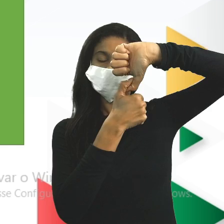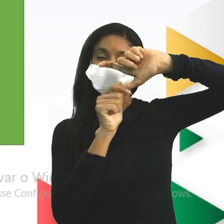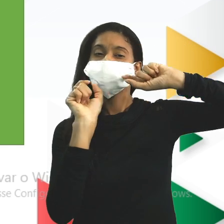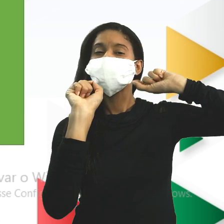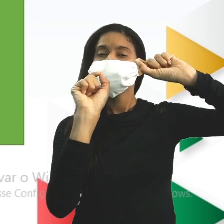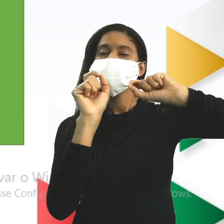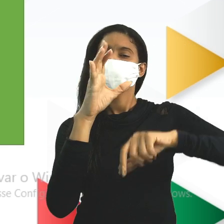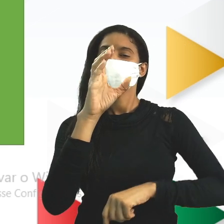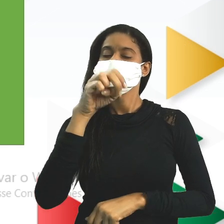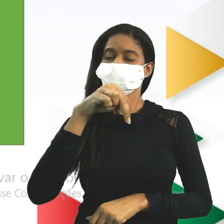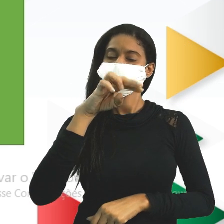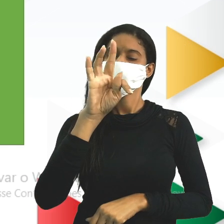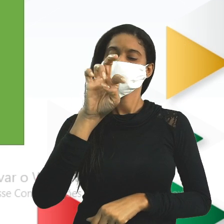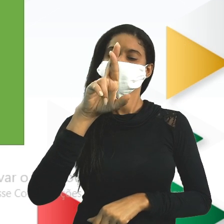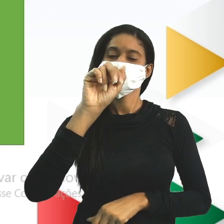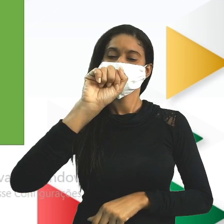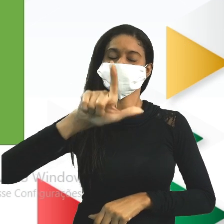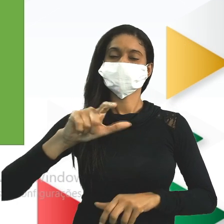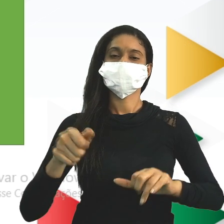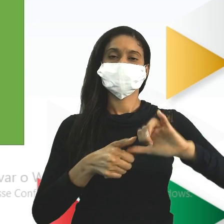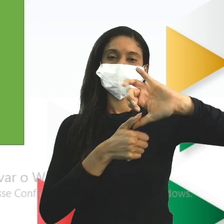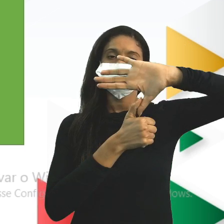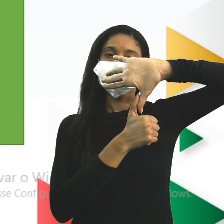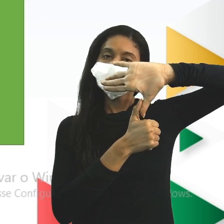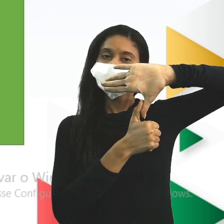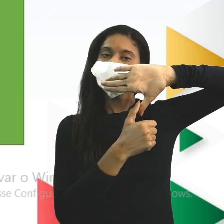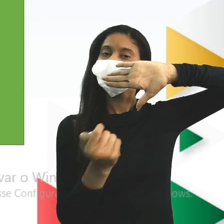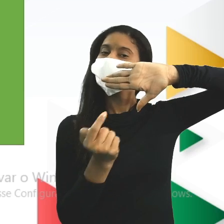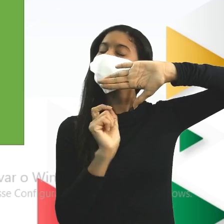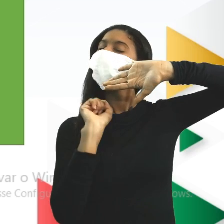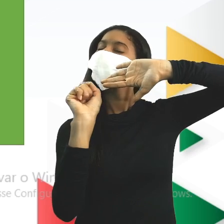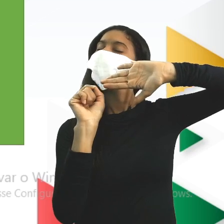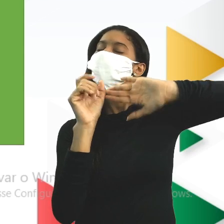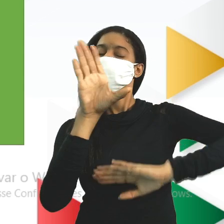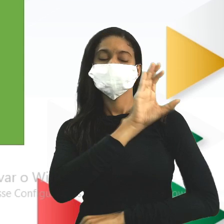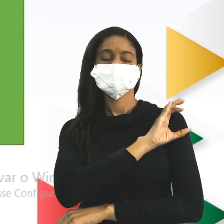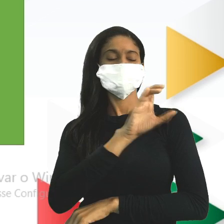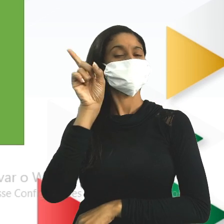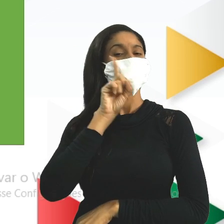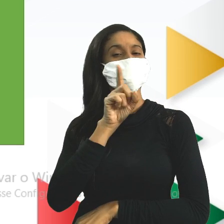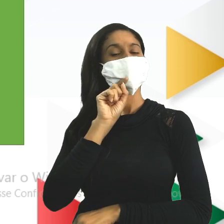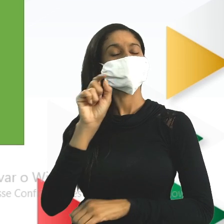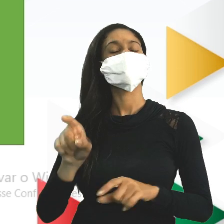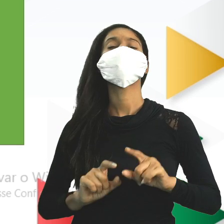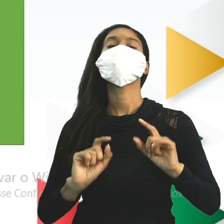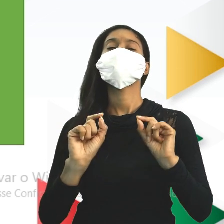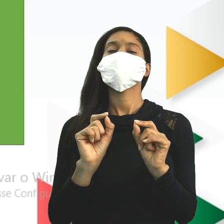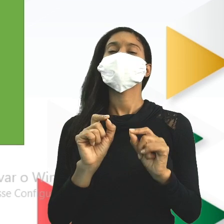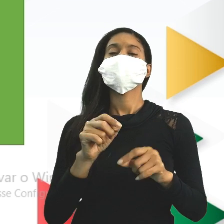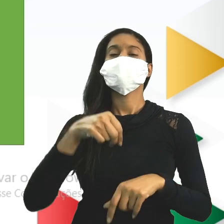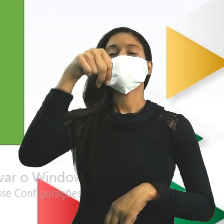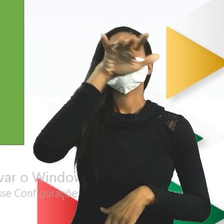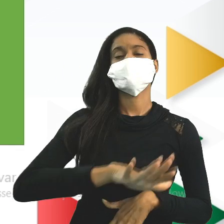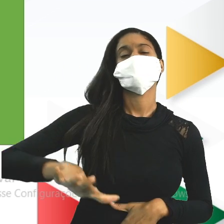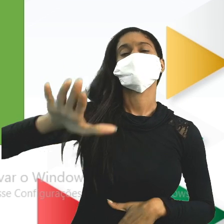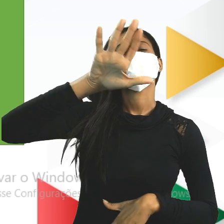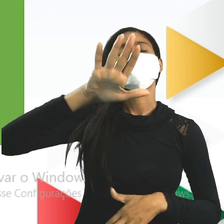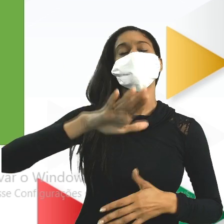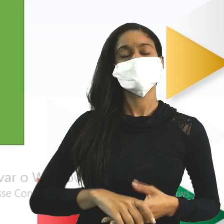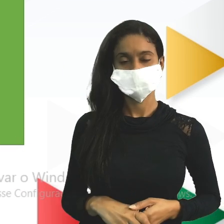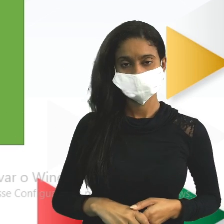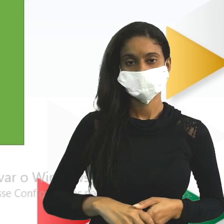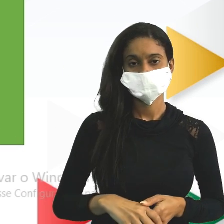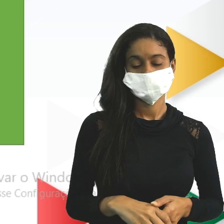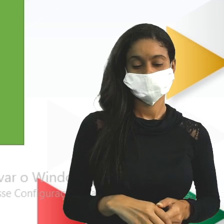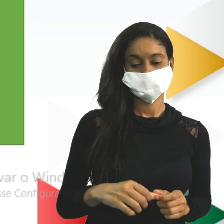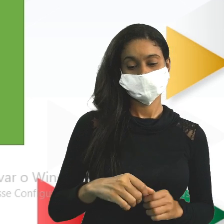Central. E em cima, onde está os Estados Unidos, o Canadá e alguns outros, ali o México, é a América do Norte. Então, as 3